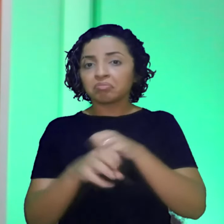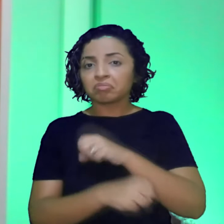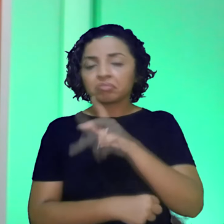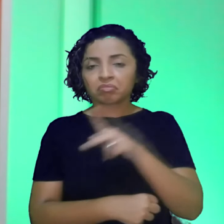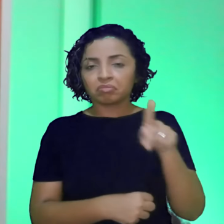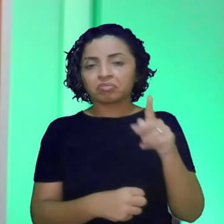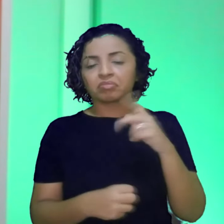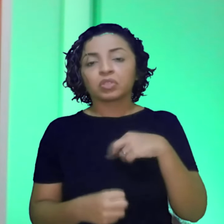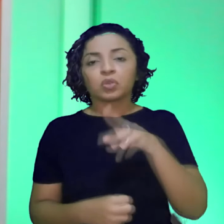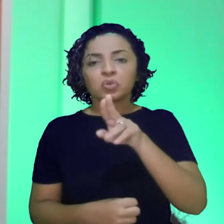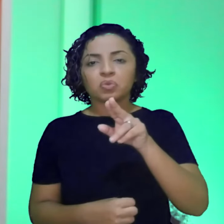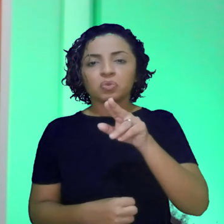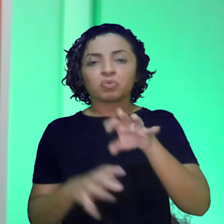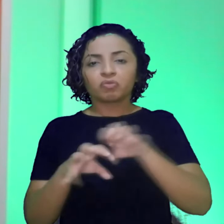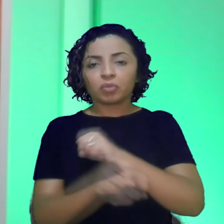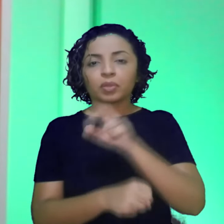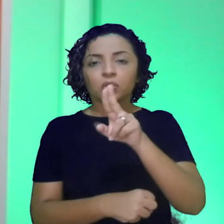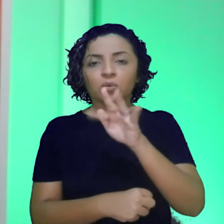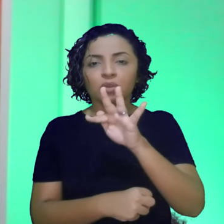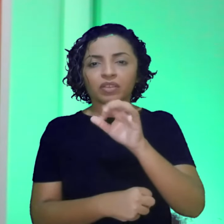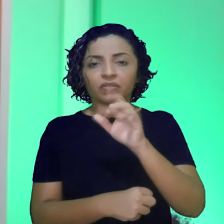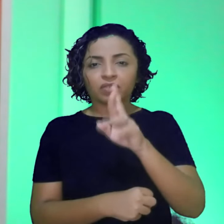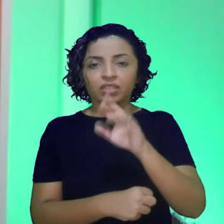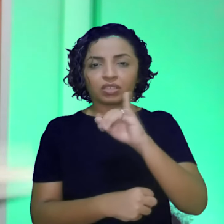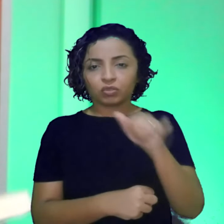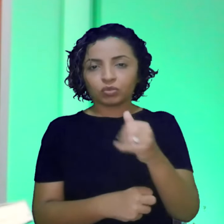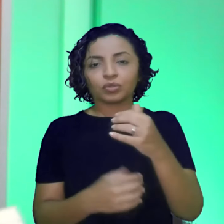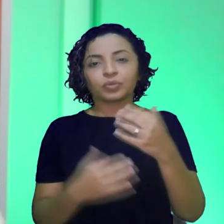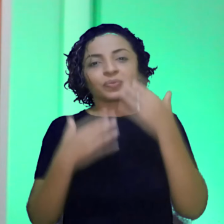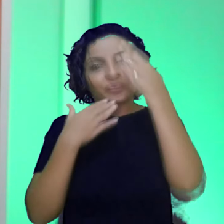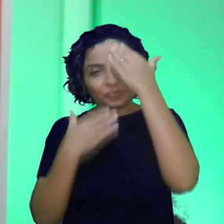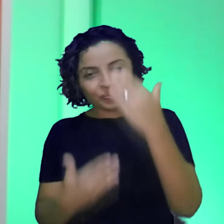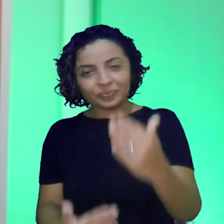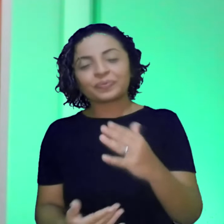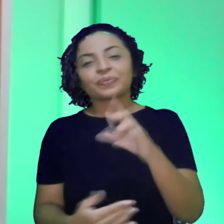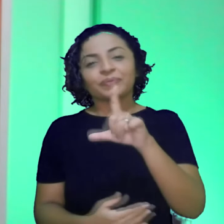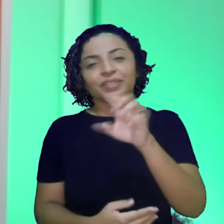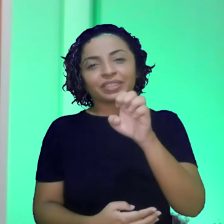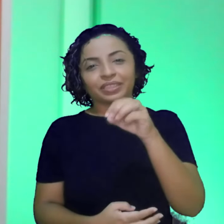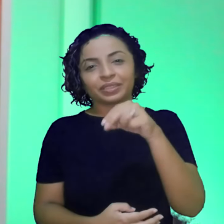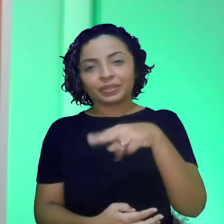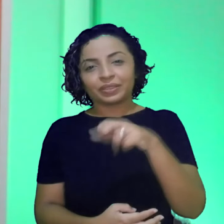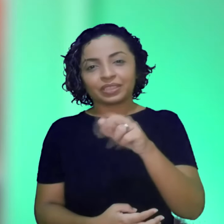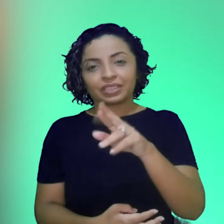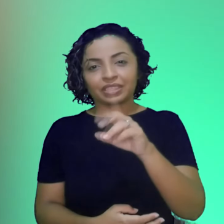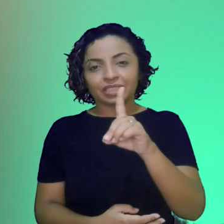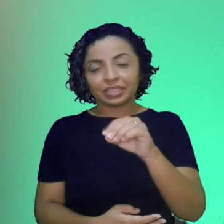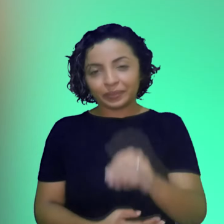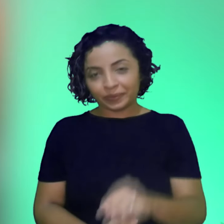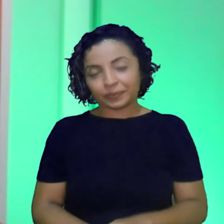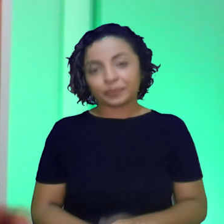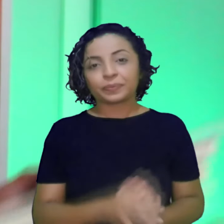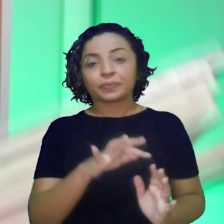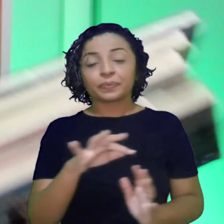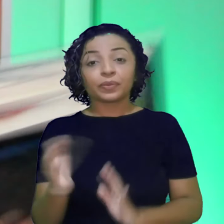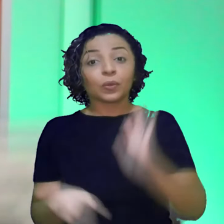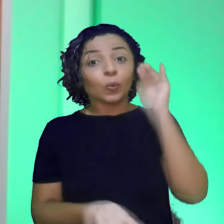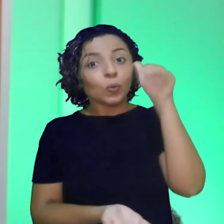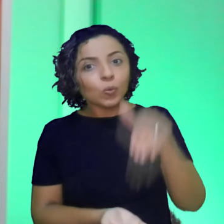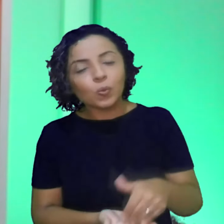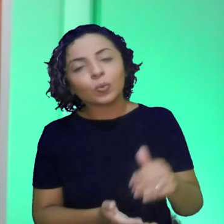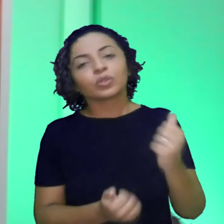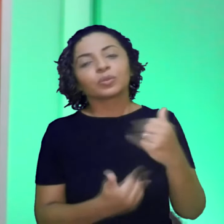relações internacionais da UFRJ. Legal, muito bonita a capa. Valeu, Leonardo e editora Mondrongo, pelo envio. Da caixa, a última